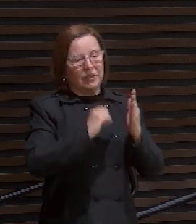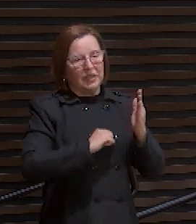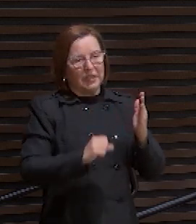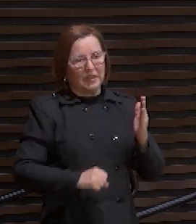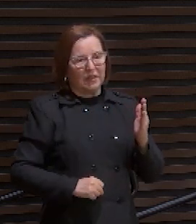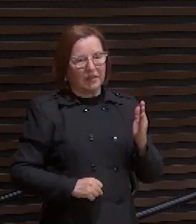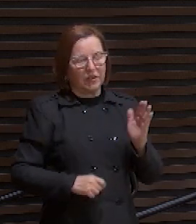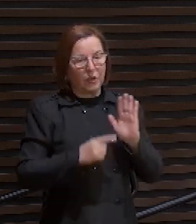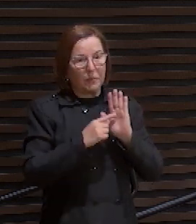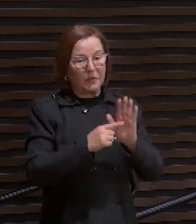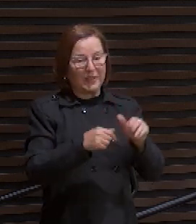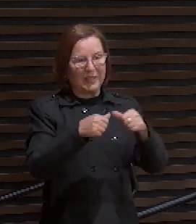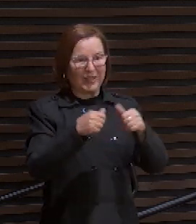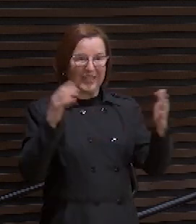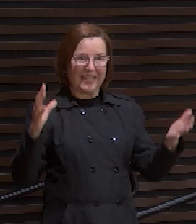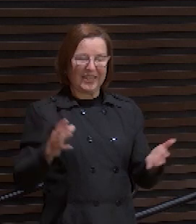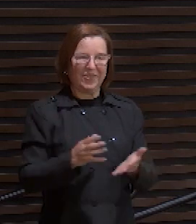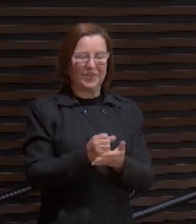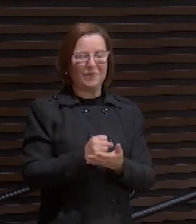essa salvação.